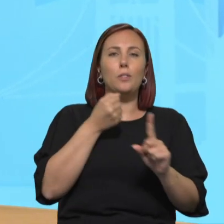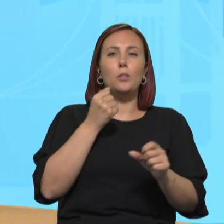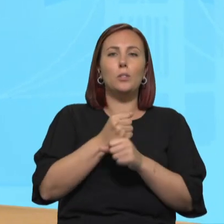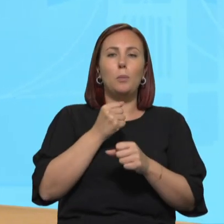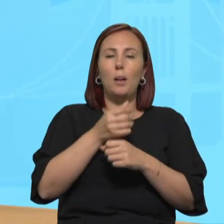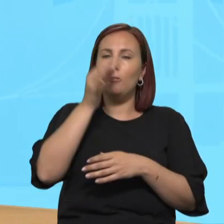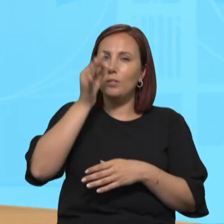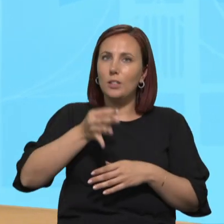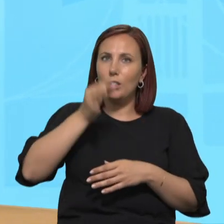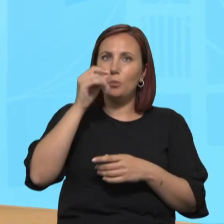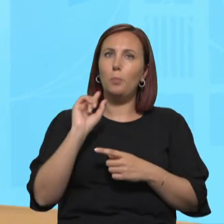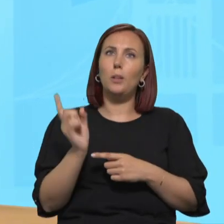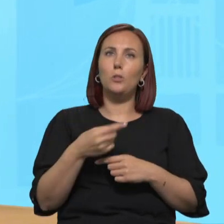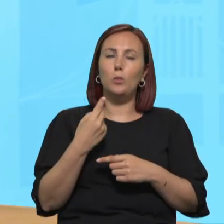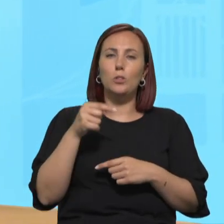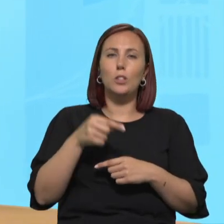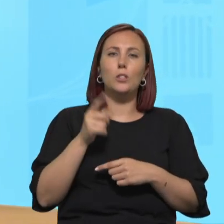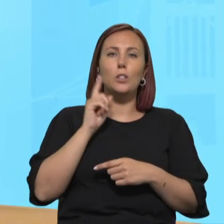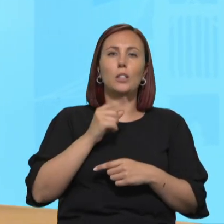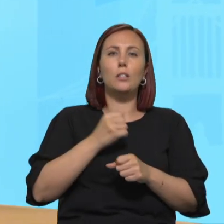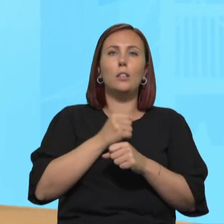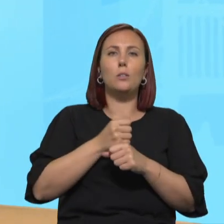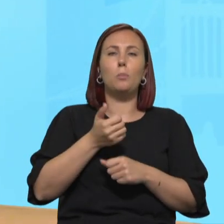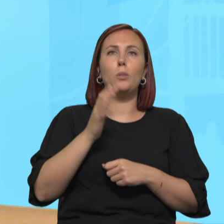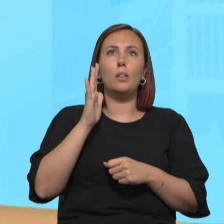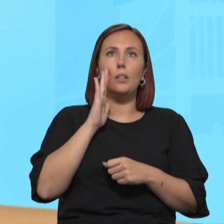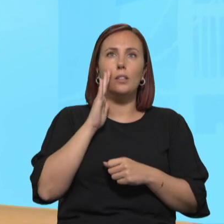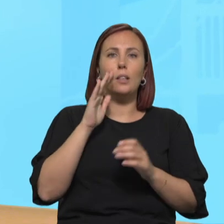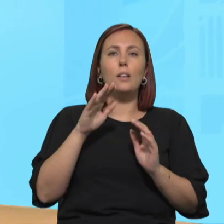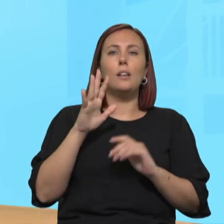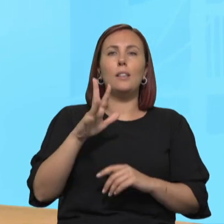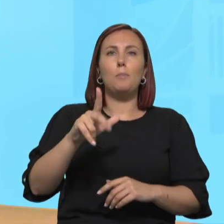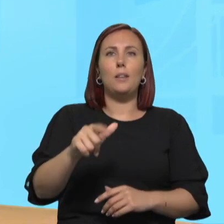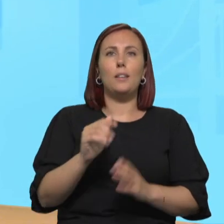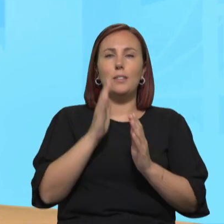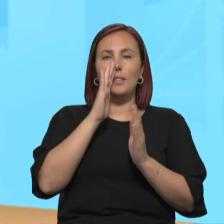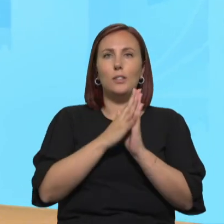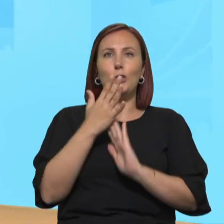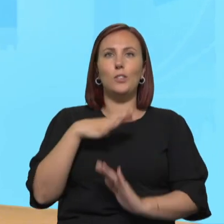digno e para todos neste Dia do Trabalhador. Tenha uma boa tarde. Até amanhã, se Deus quiser.